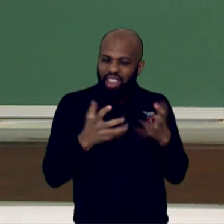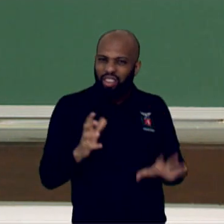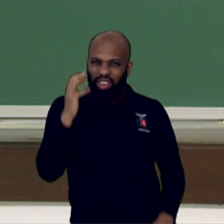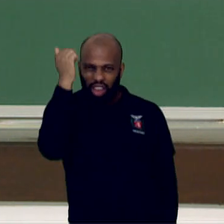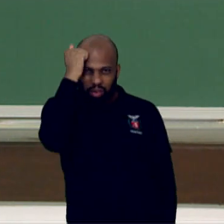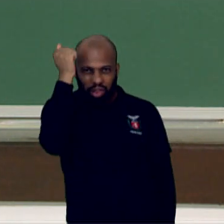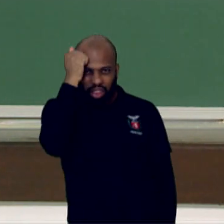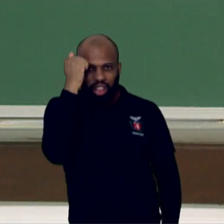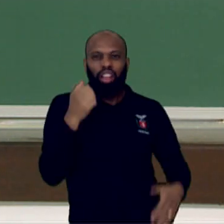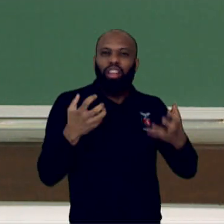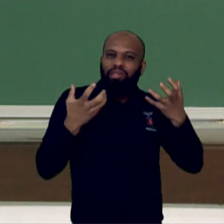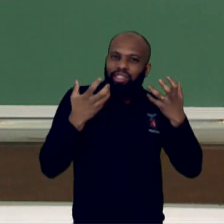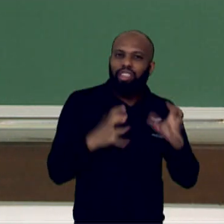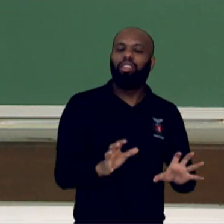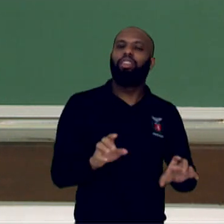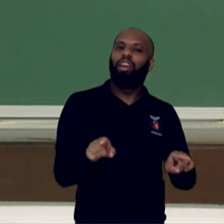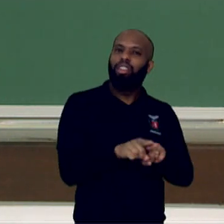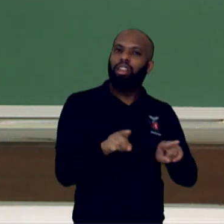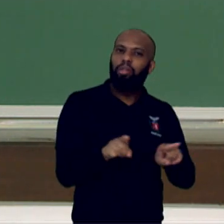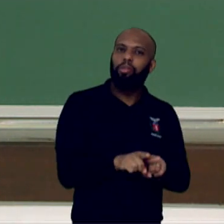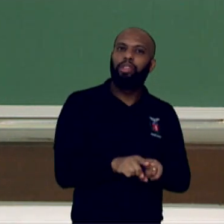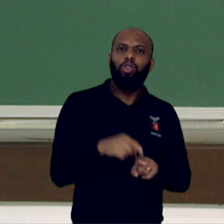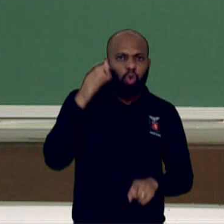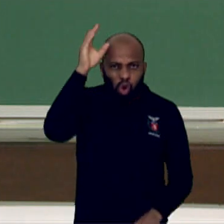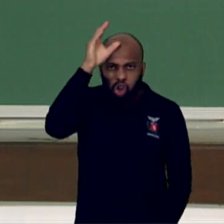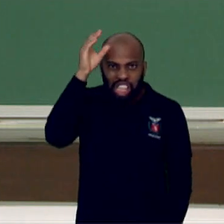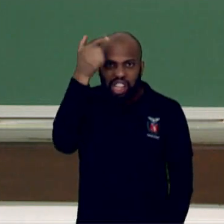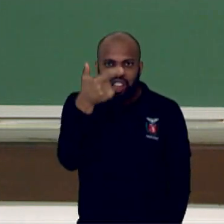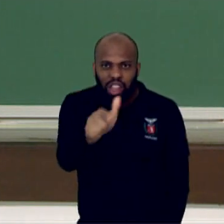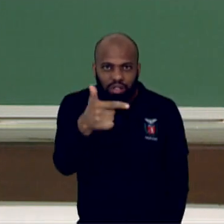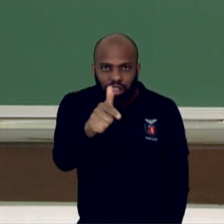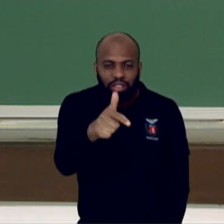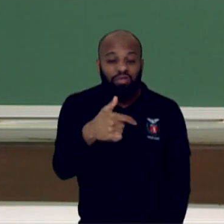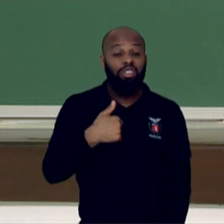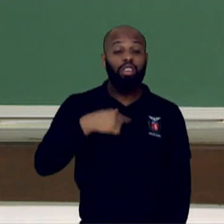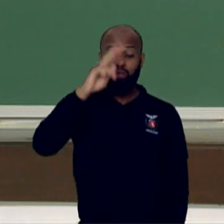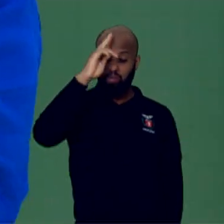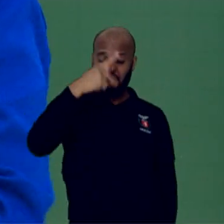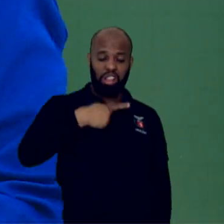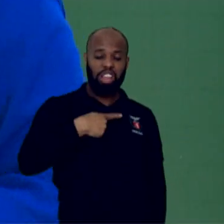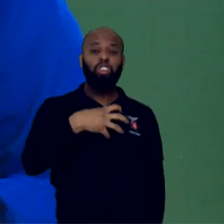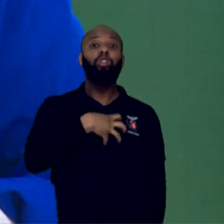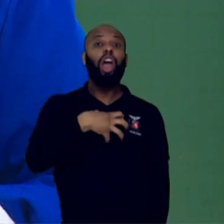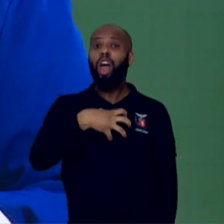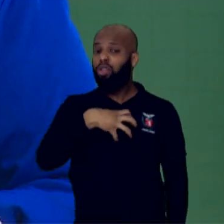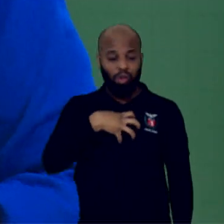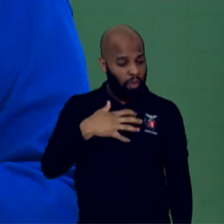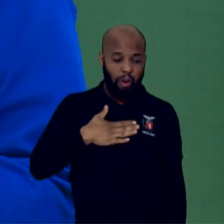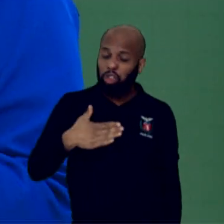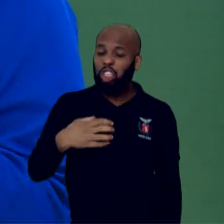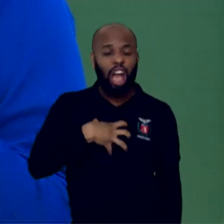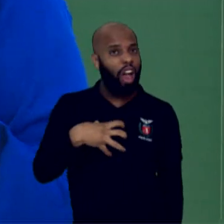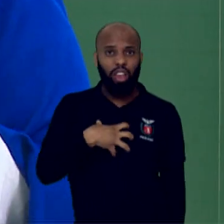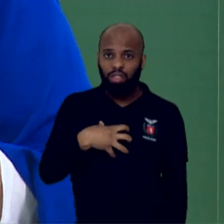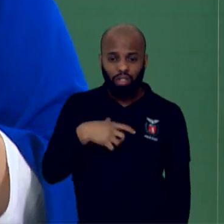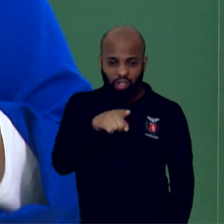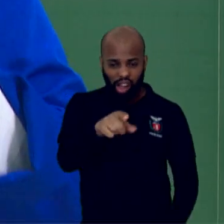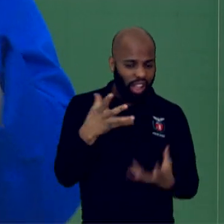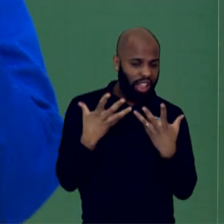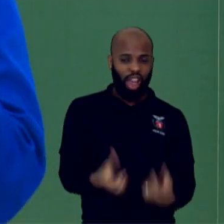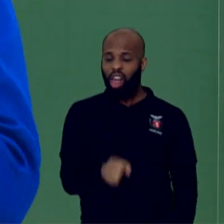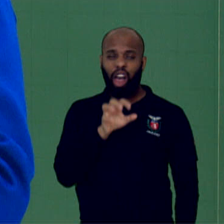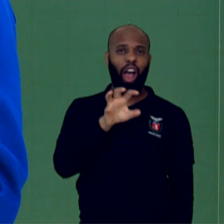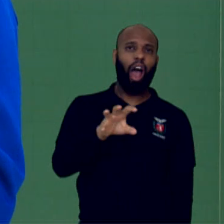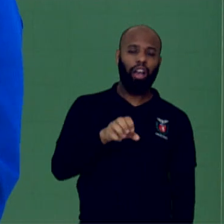arrependem, que não se conscientizam? Elas dizem, eu sou assim mesmo, você tem que me aceitar assim. E mesmo que